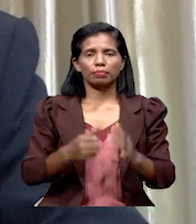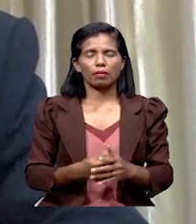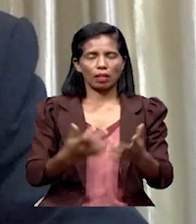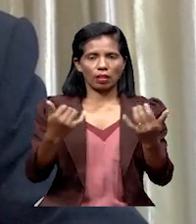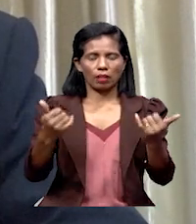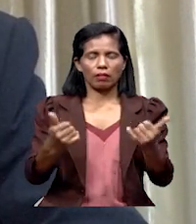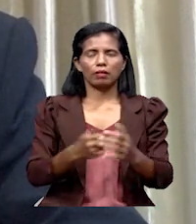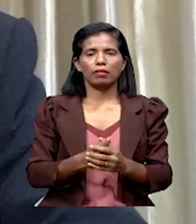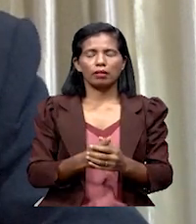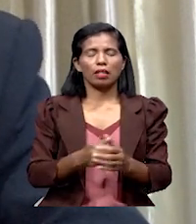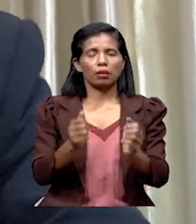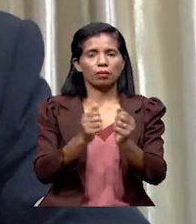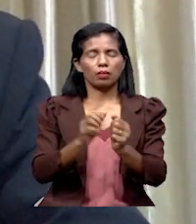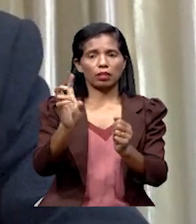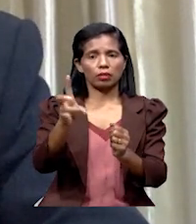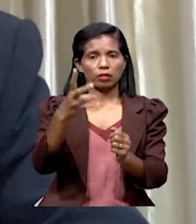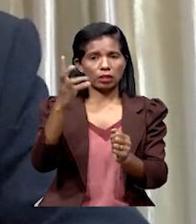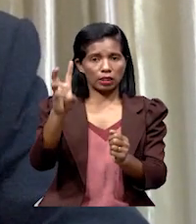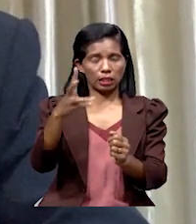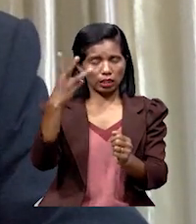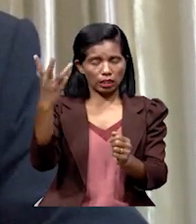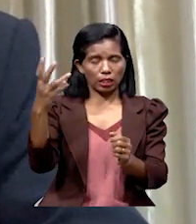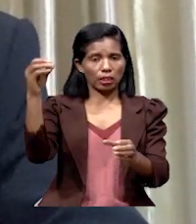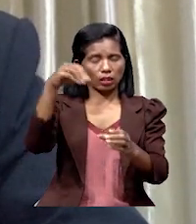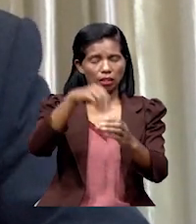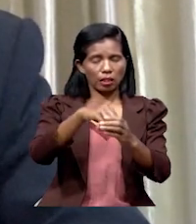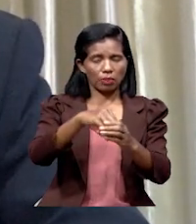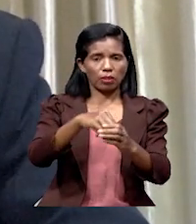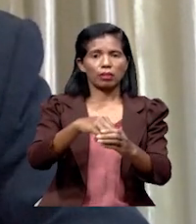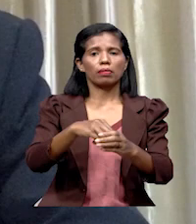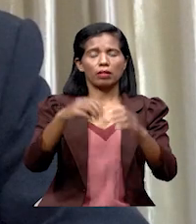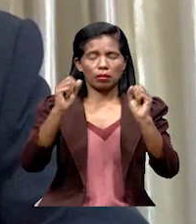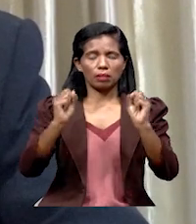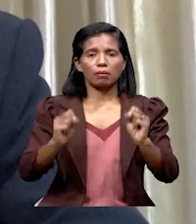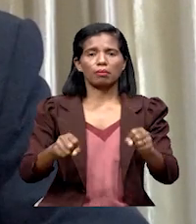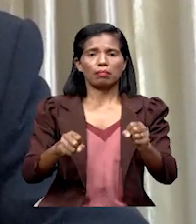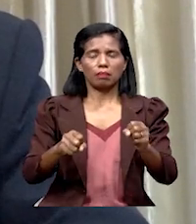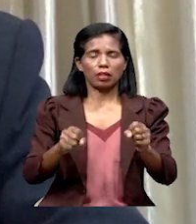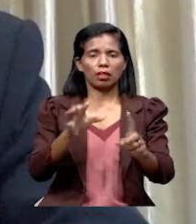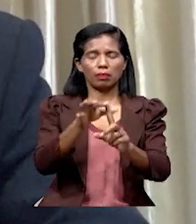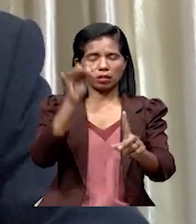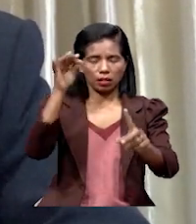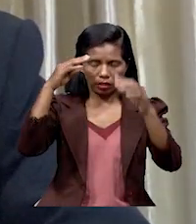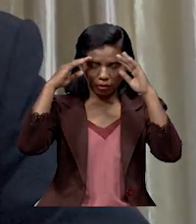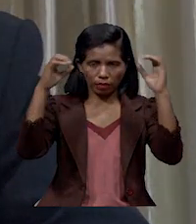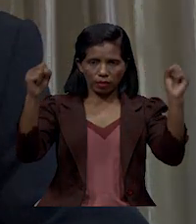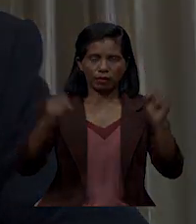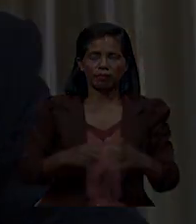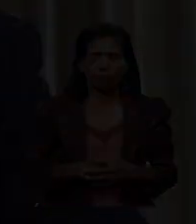presidente republika nang sanu residen mak admitido ho di compete ia lisang presidensial Almeida dos Santos Jaime dos Santos GMN.